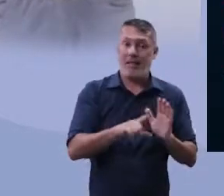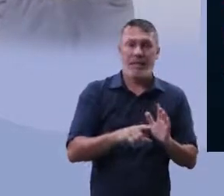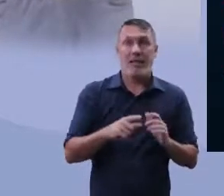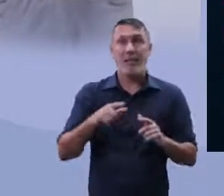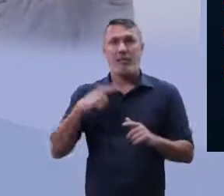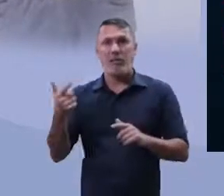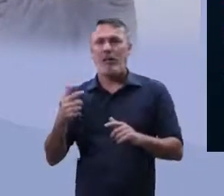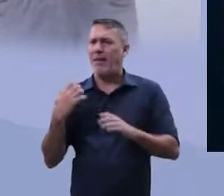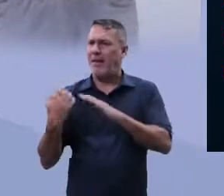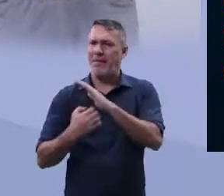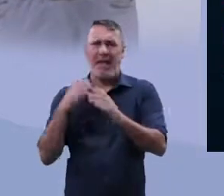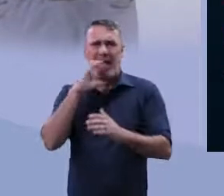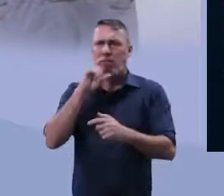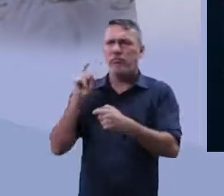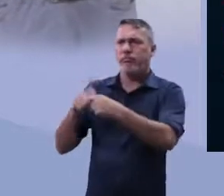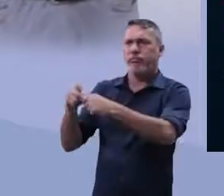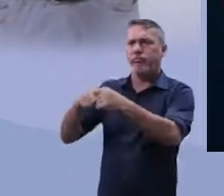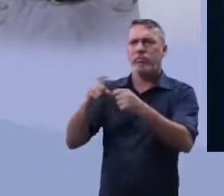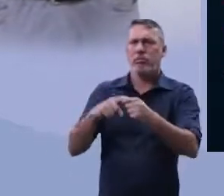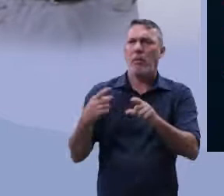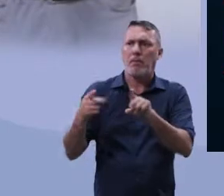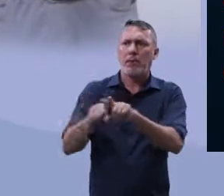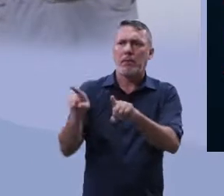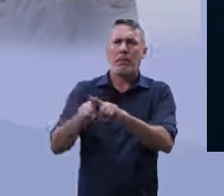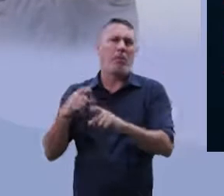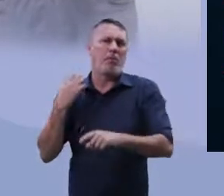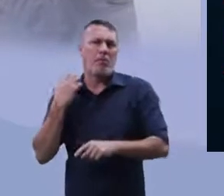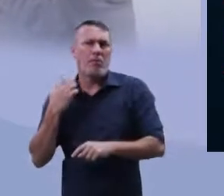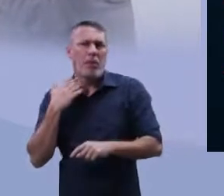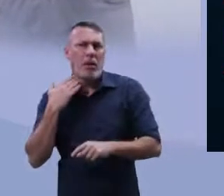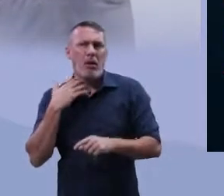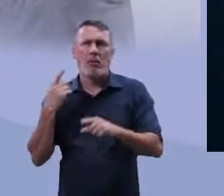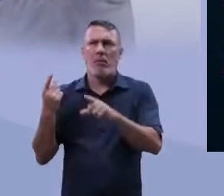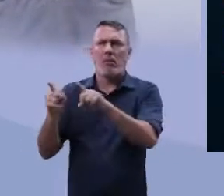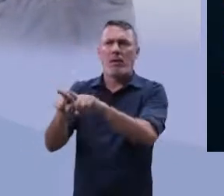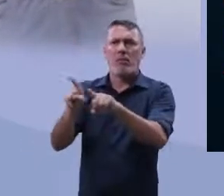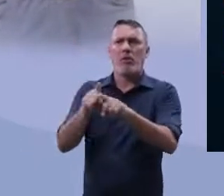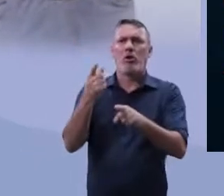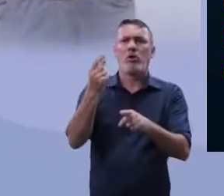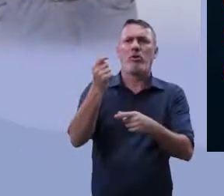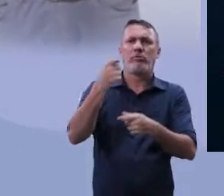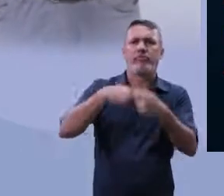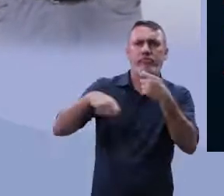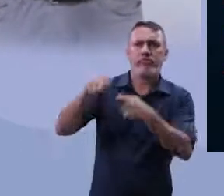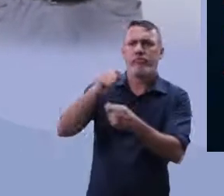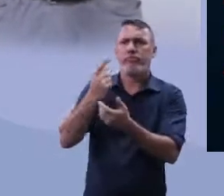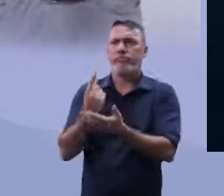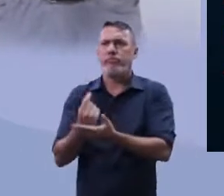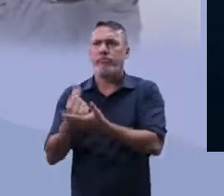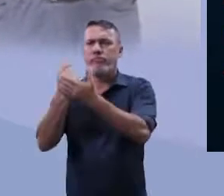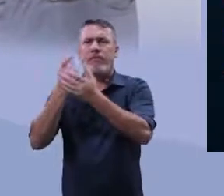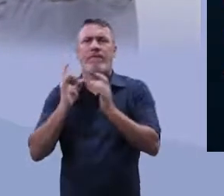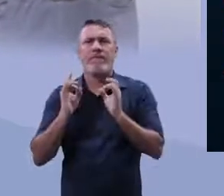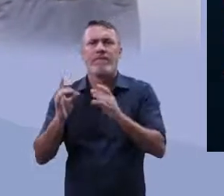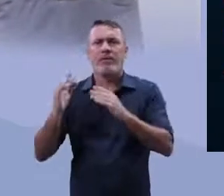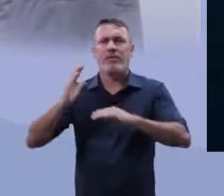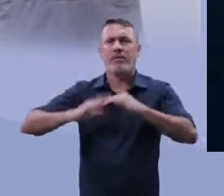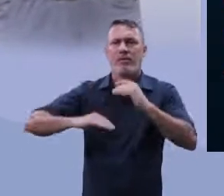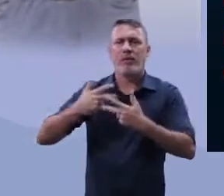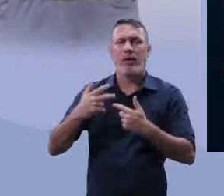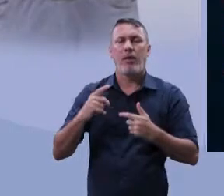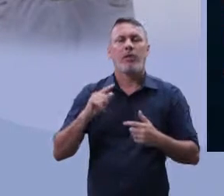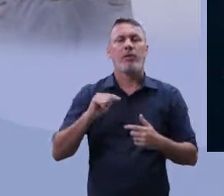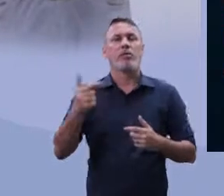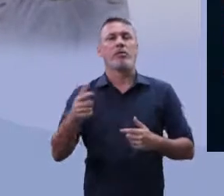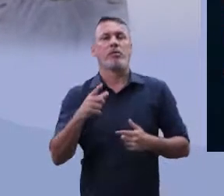essas empresas começam a se aliar, né, a bancos, começam a lançar no mercado de capitais as suas